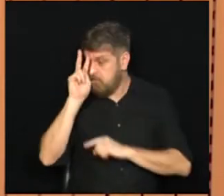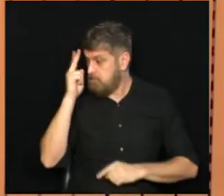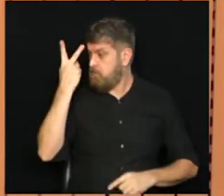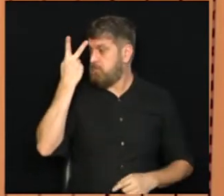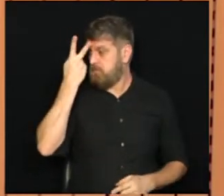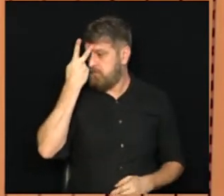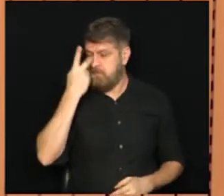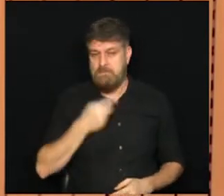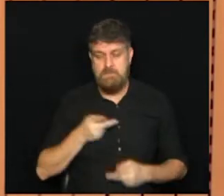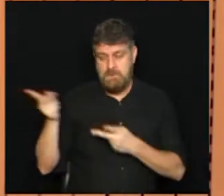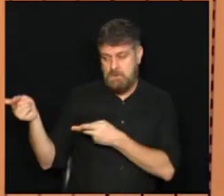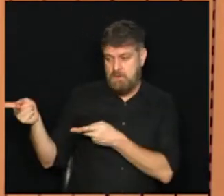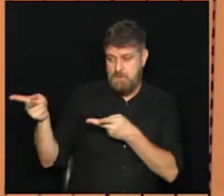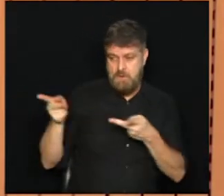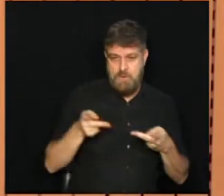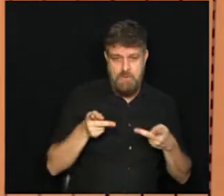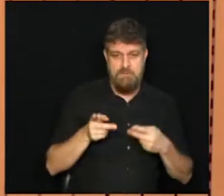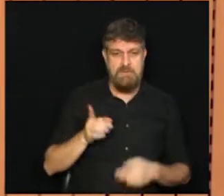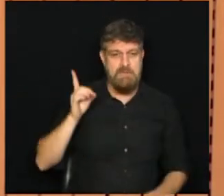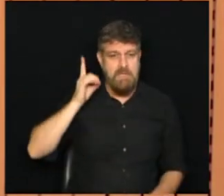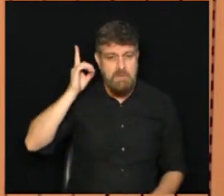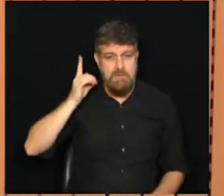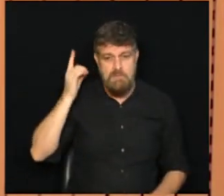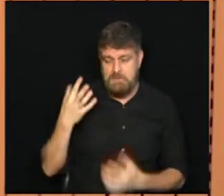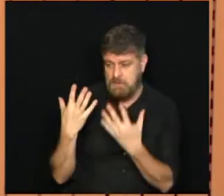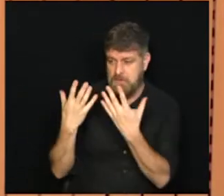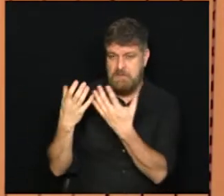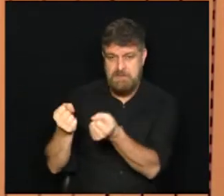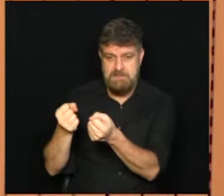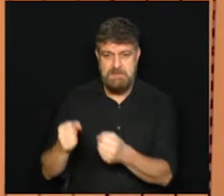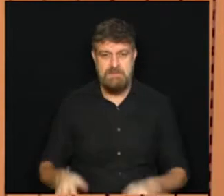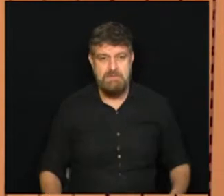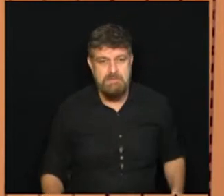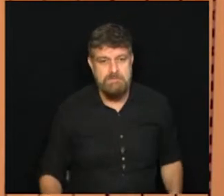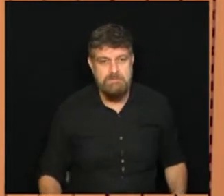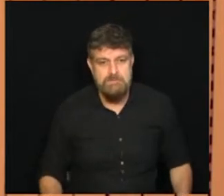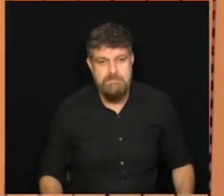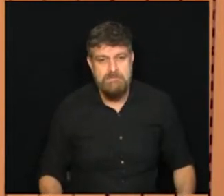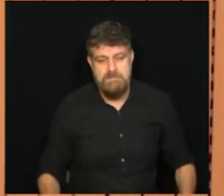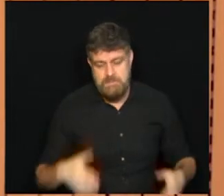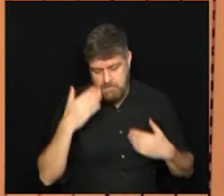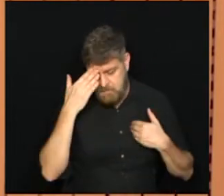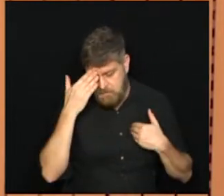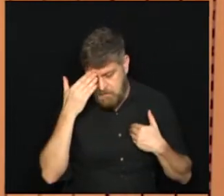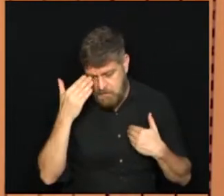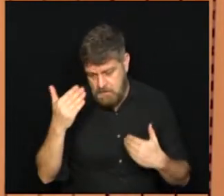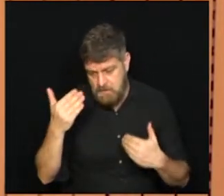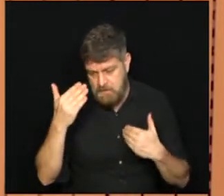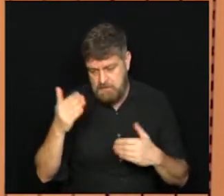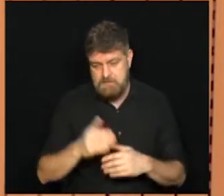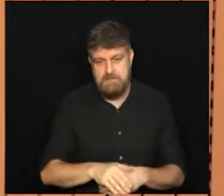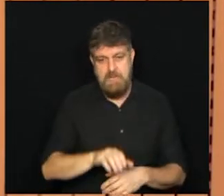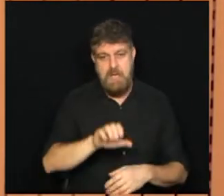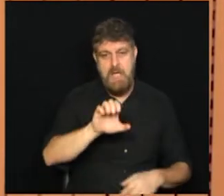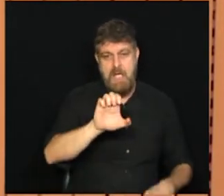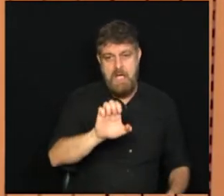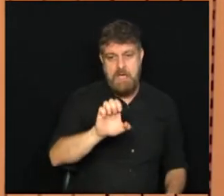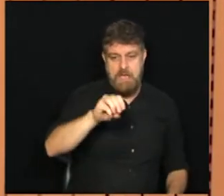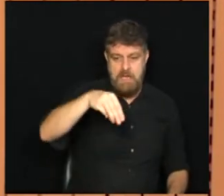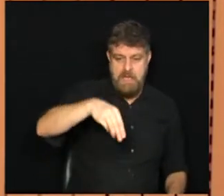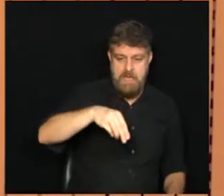Convidei, ele aceitou prontamente, está em trânsito. Agradeço muito, Emílio, a sua participação aqui conosco.